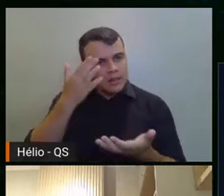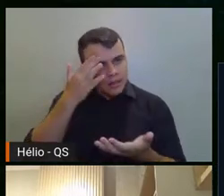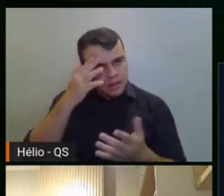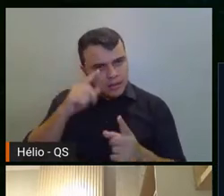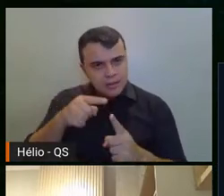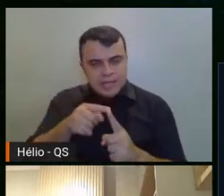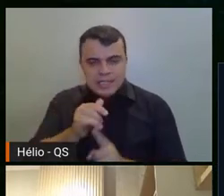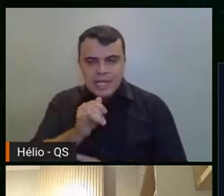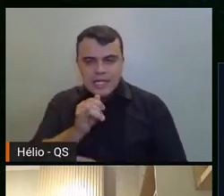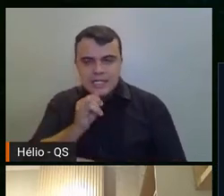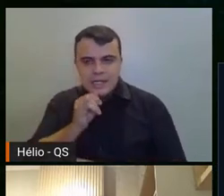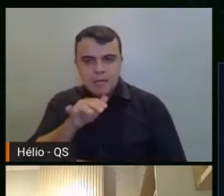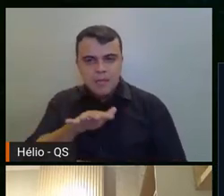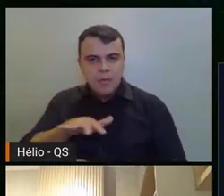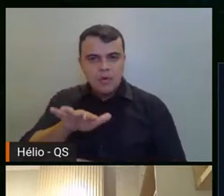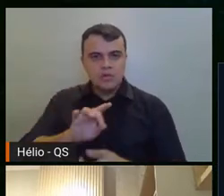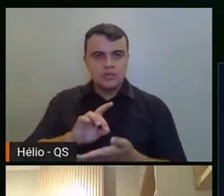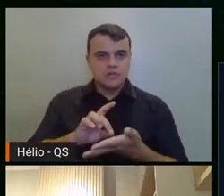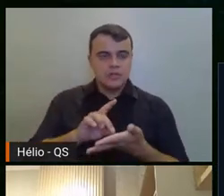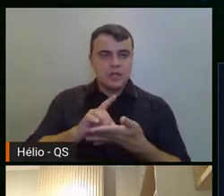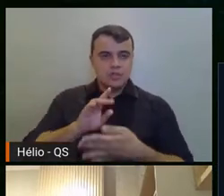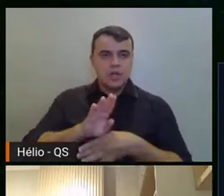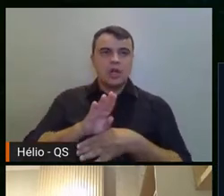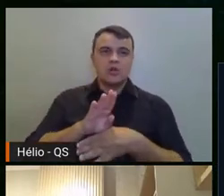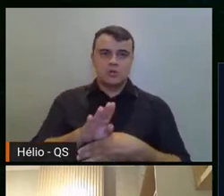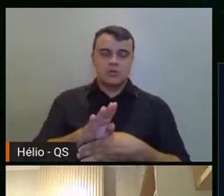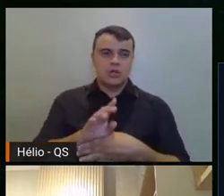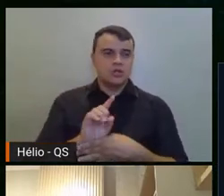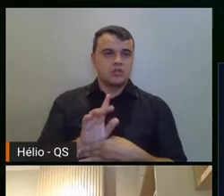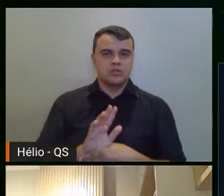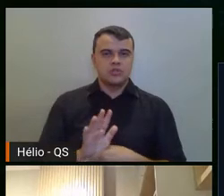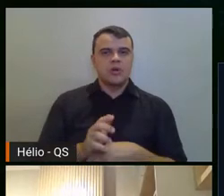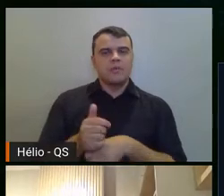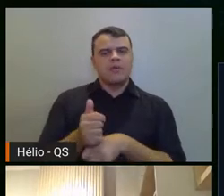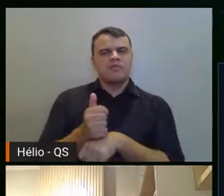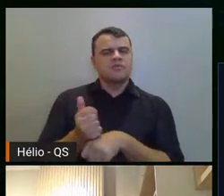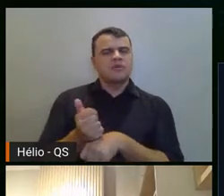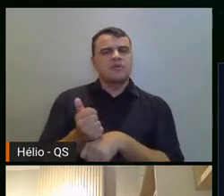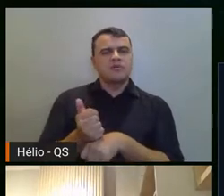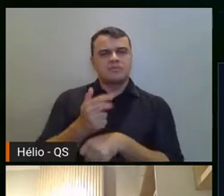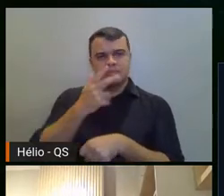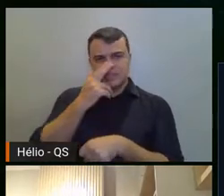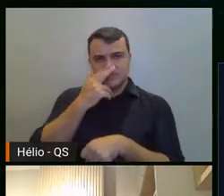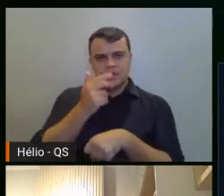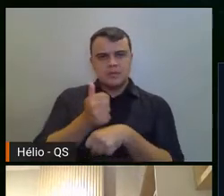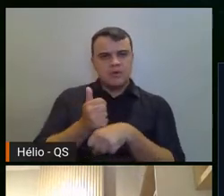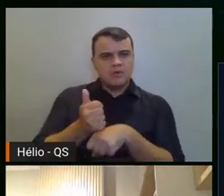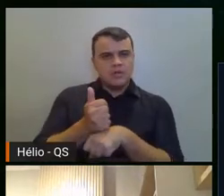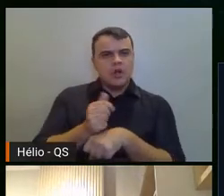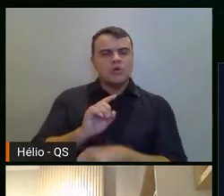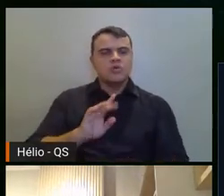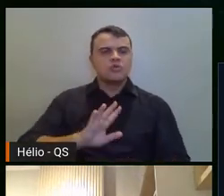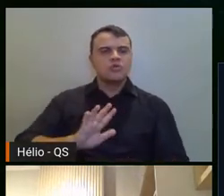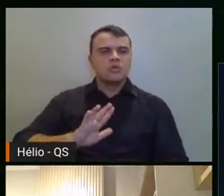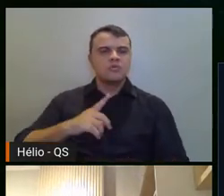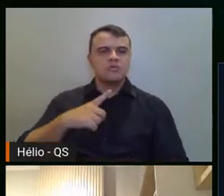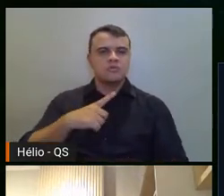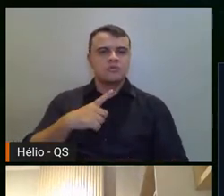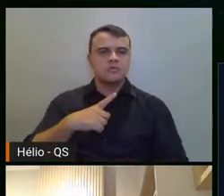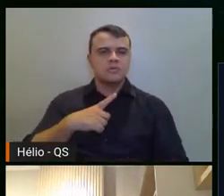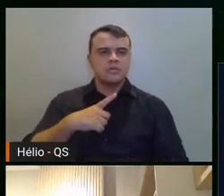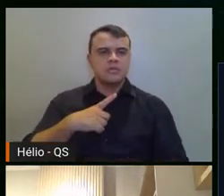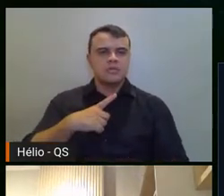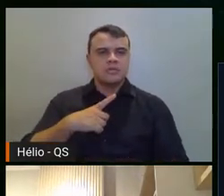mais cases quero de fato elevar né e não ser aquele profissional que é o profissional que só tenho os